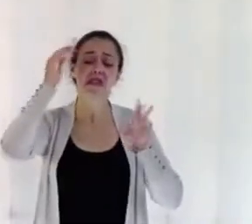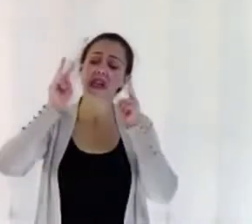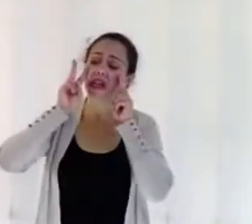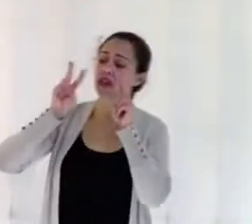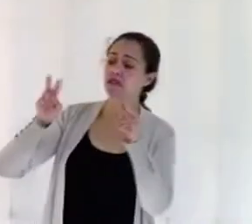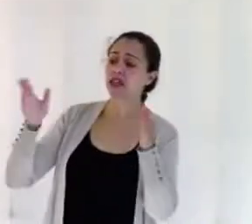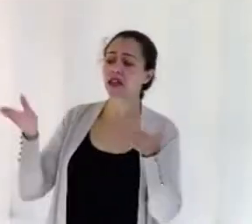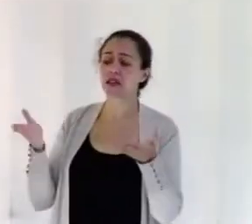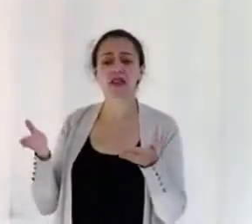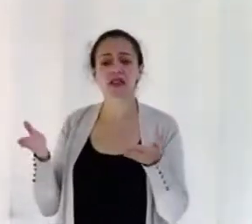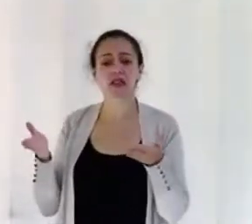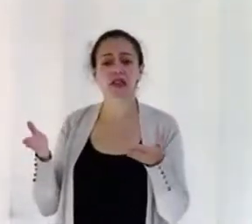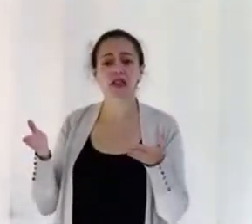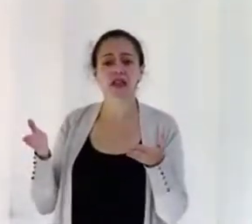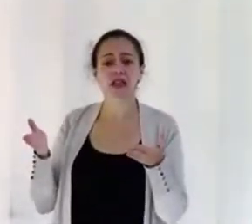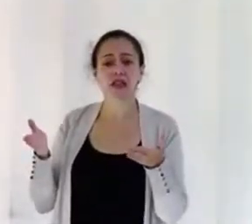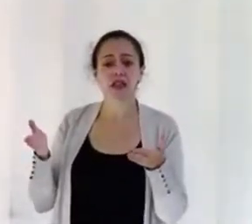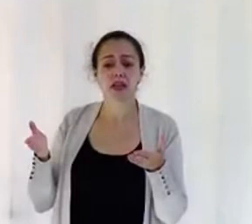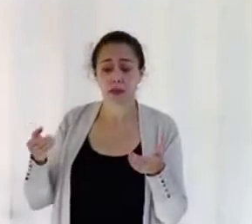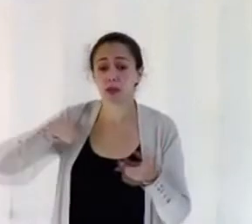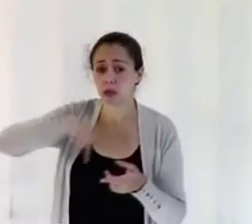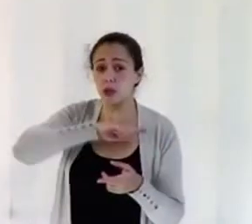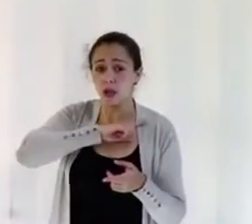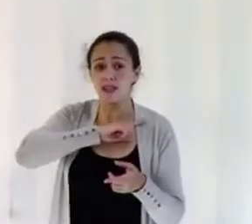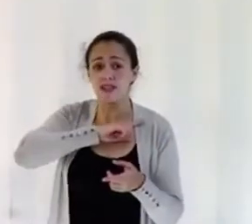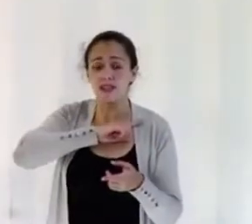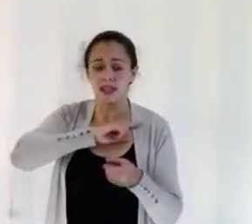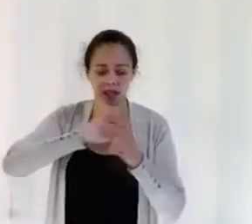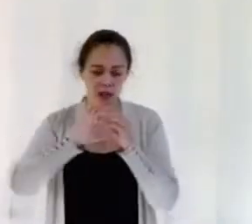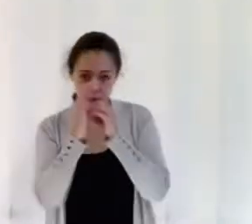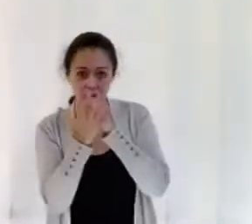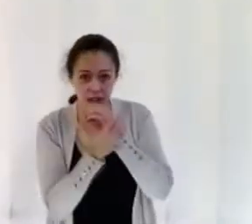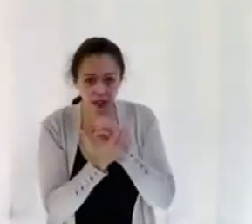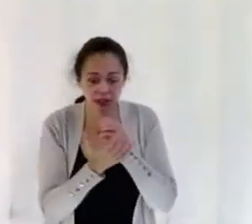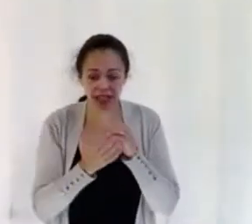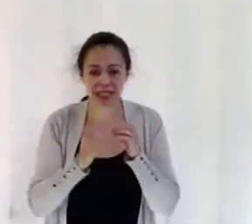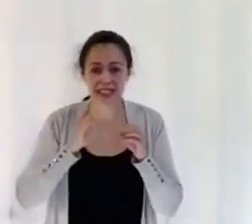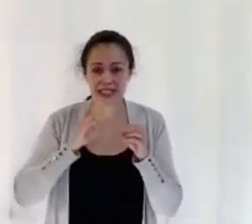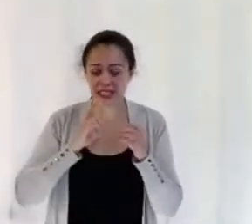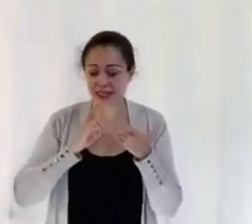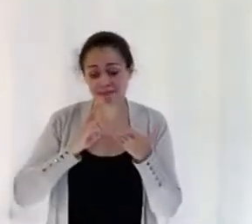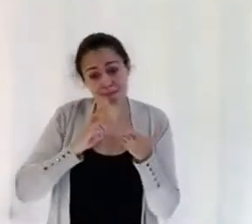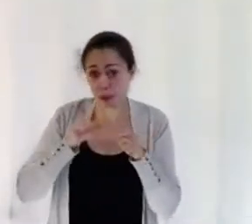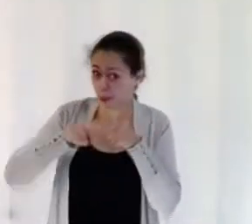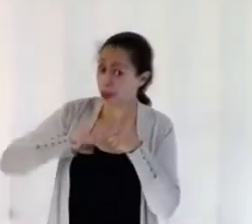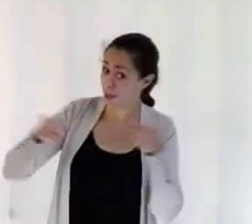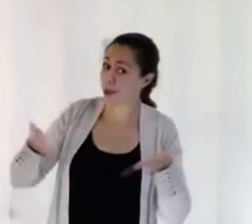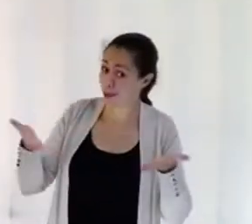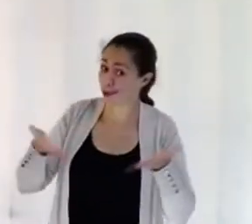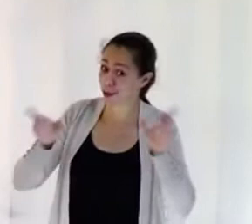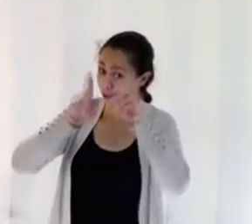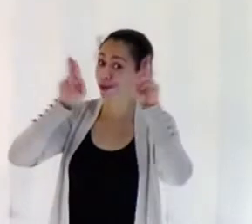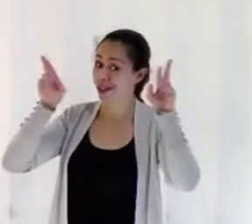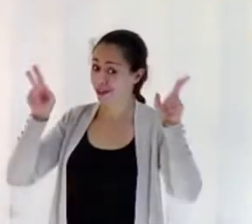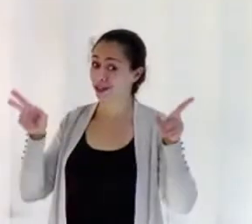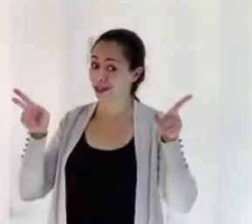lavando o alimento, porque o comerciante que pegou não era de